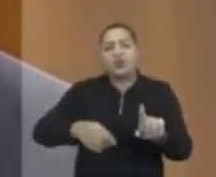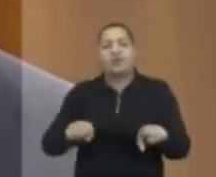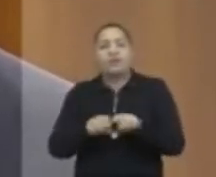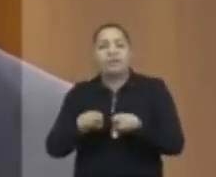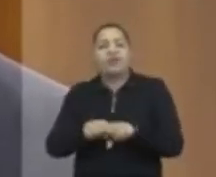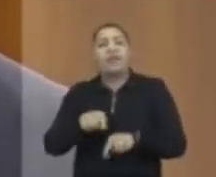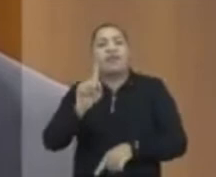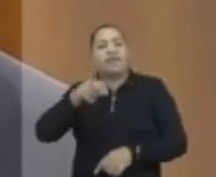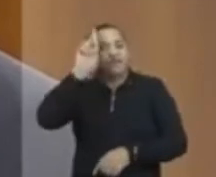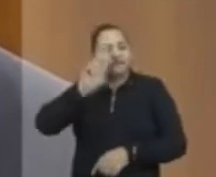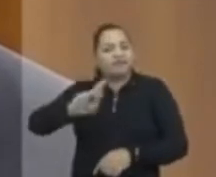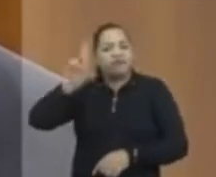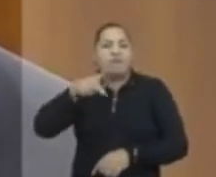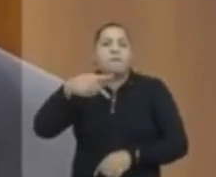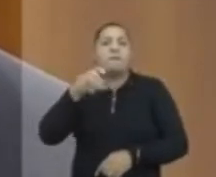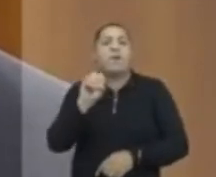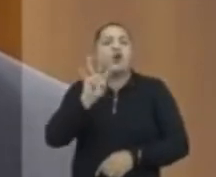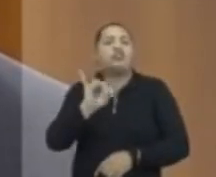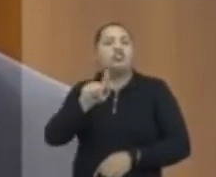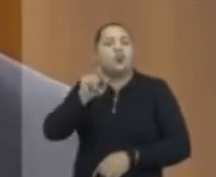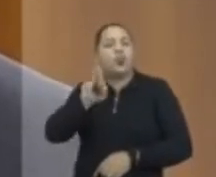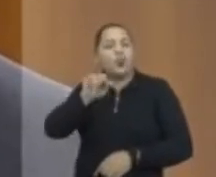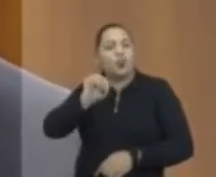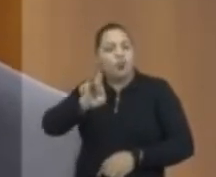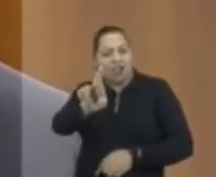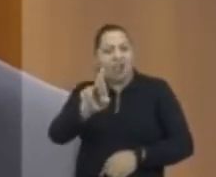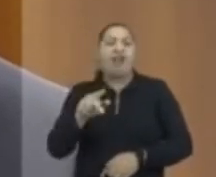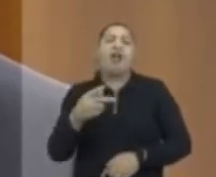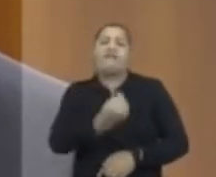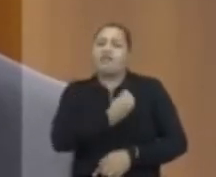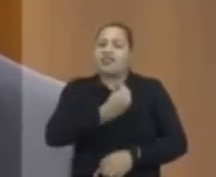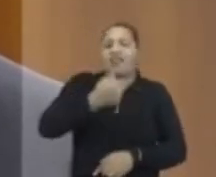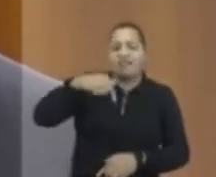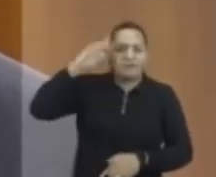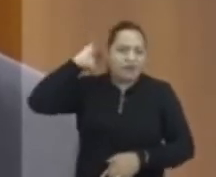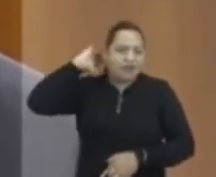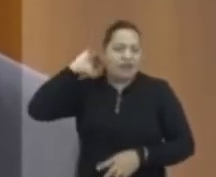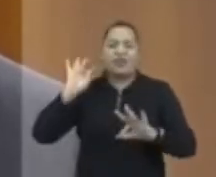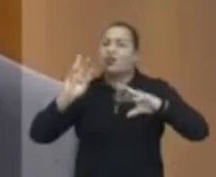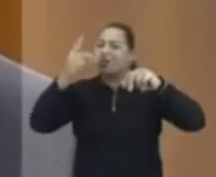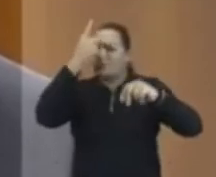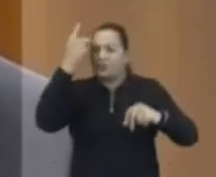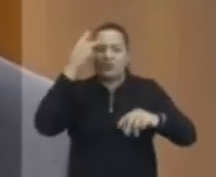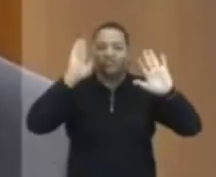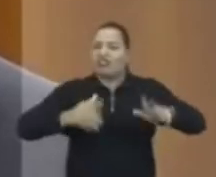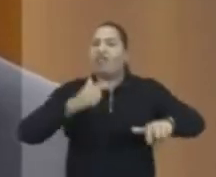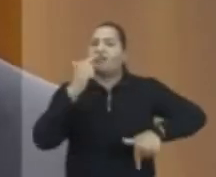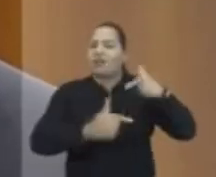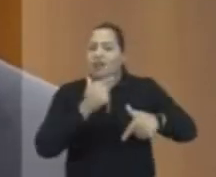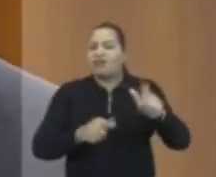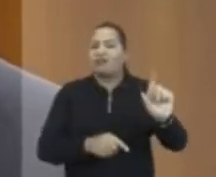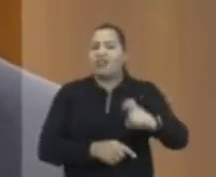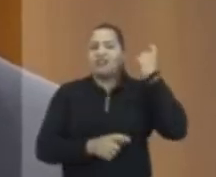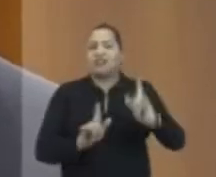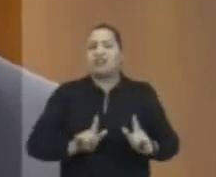Belém, Potiguar, e tantos outros colegas que passaram e que viveram em Belém, consegue identificar que o quanto aquele